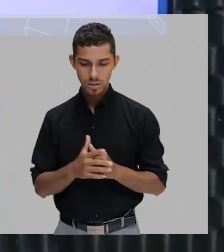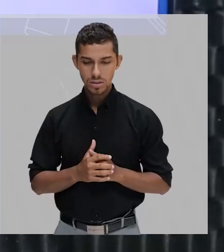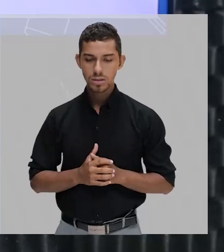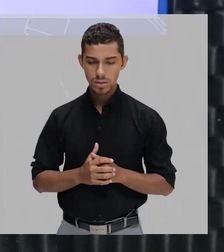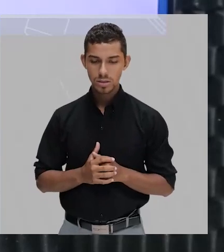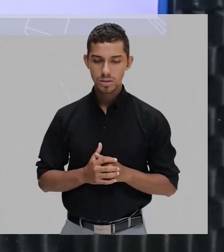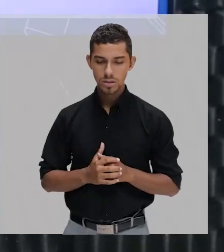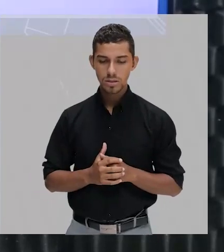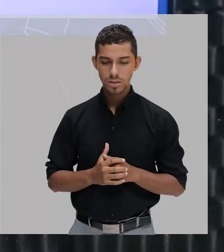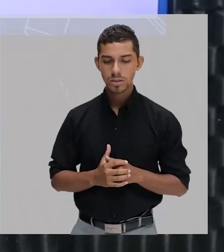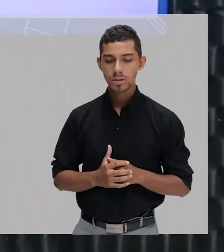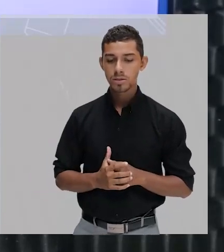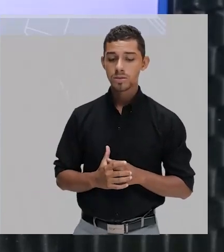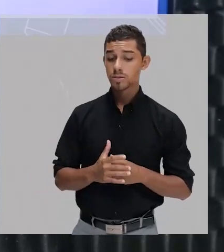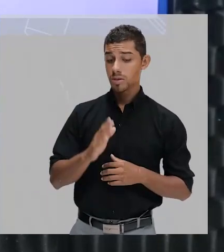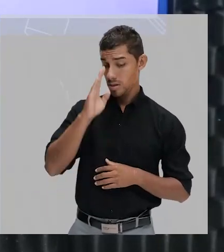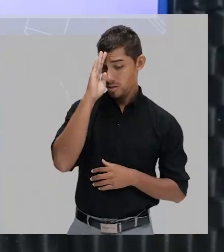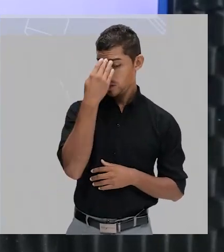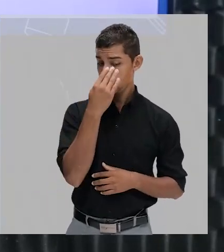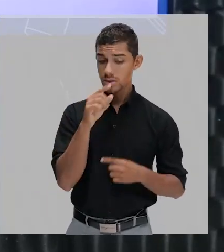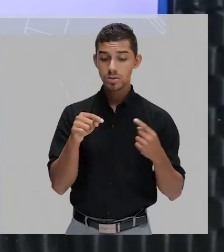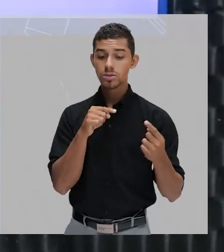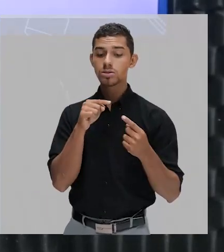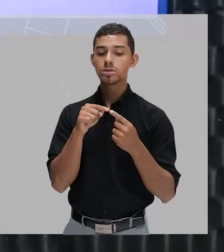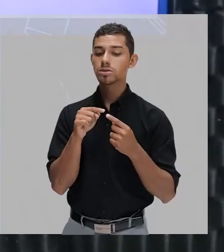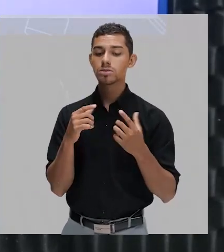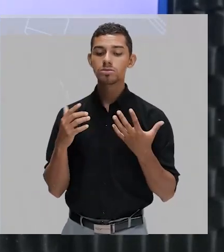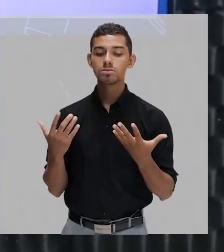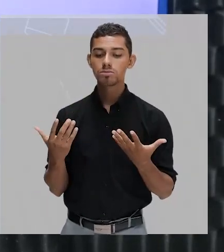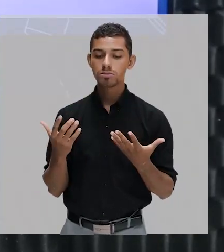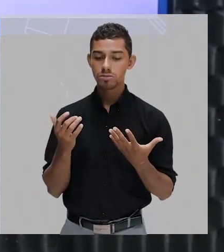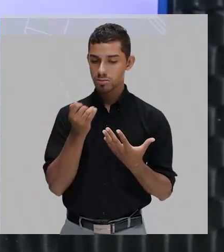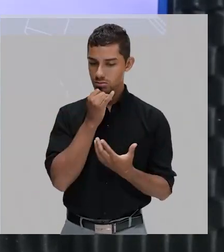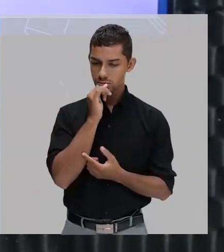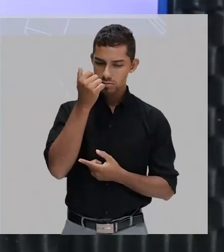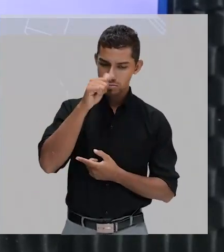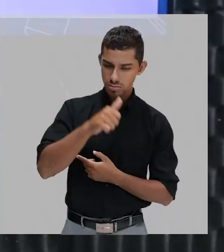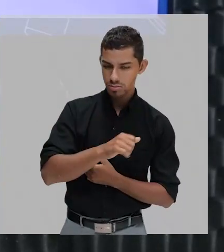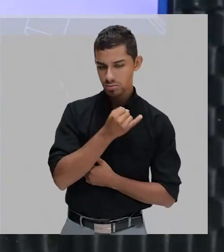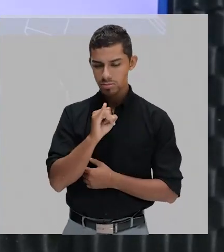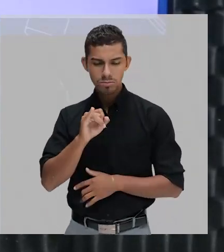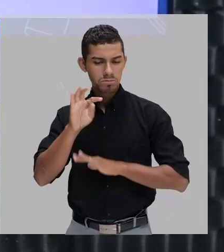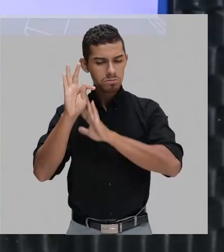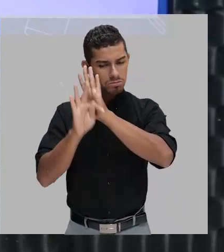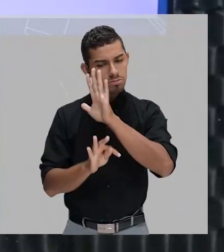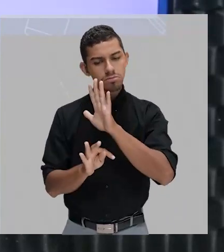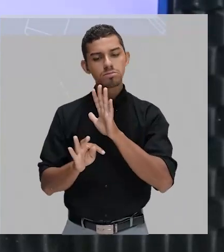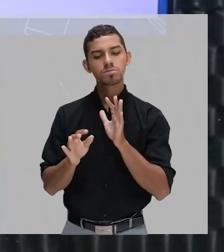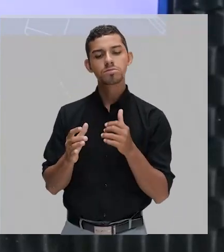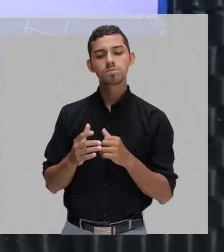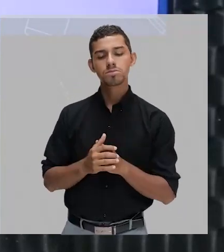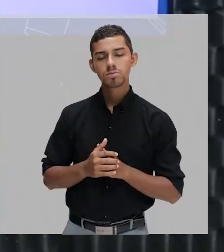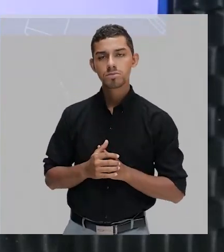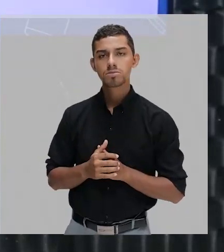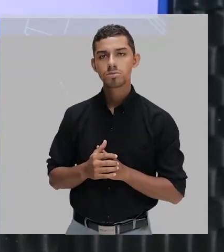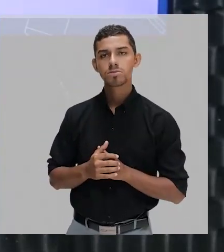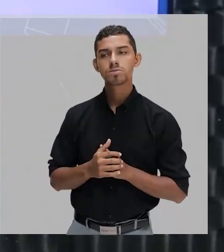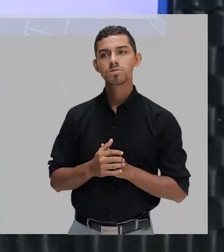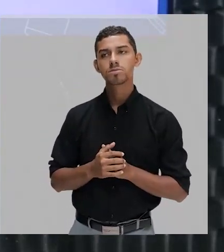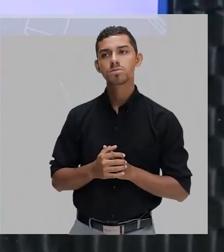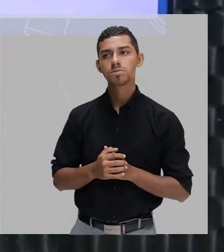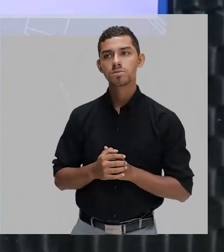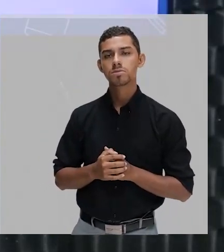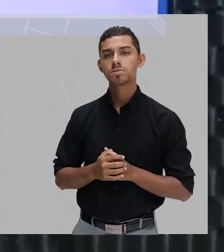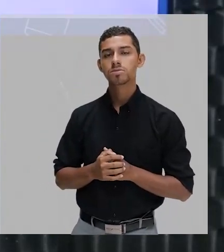ortografia. Mas qual é o nosso principal objetivo? Fazer a análise, se é um texto literário ou um texto não